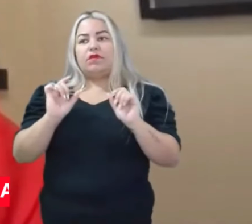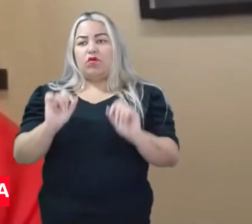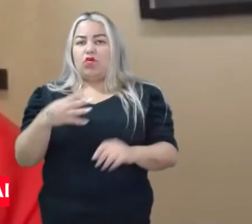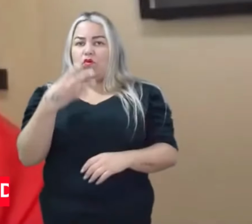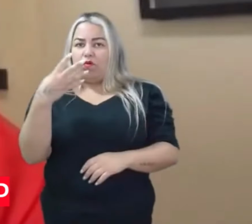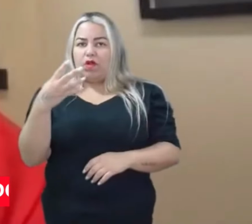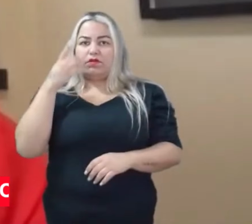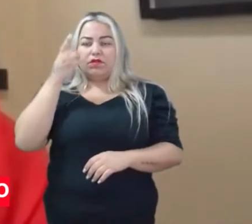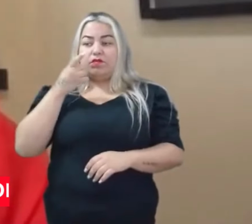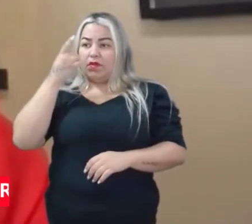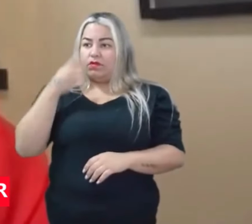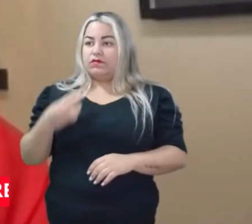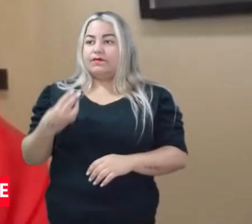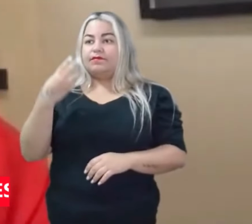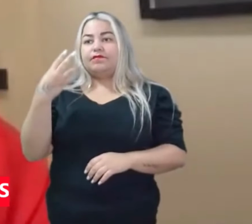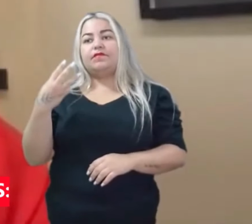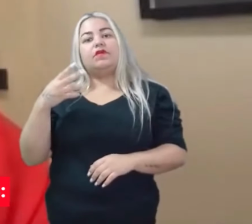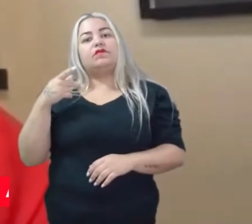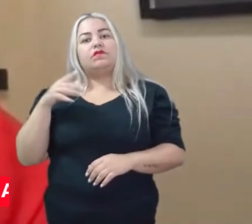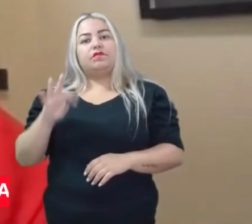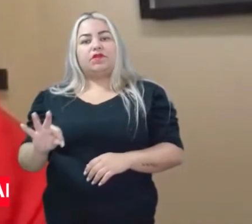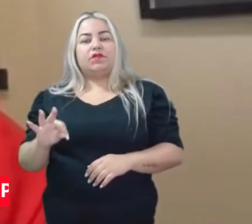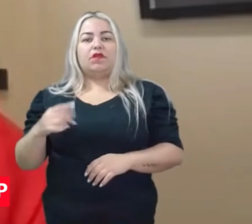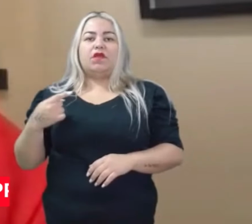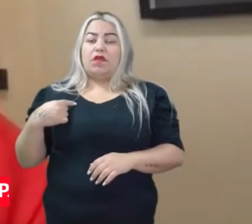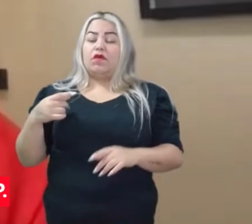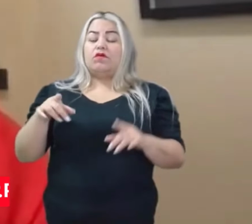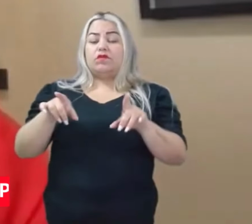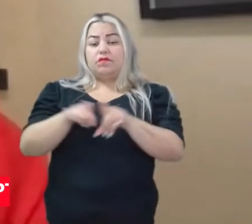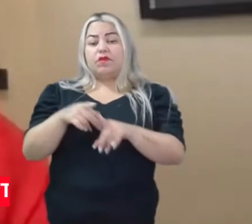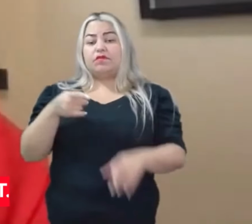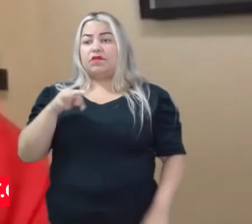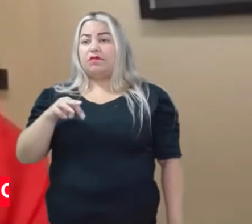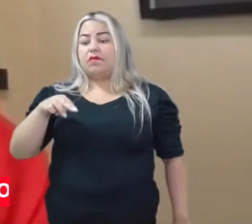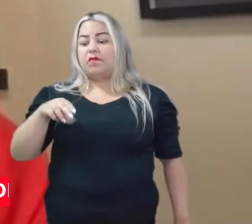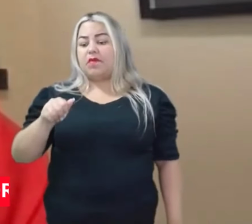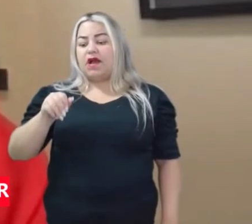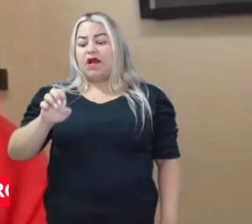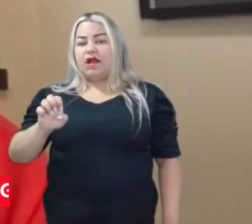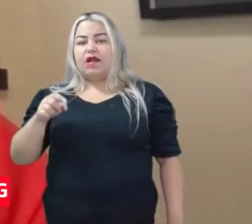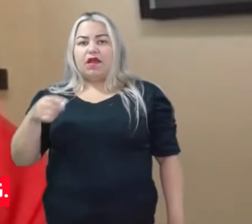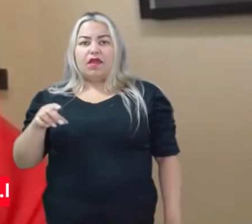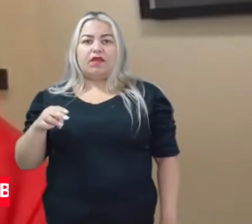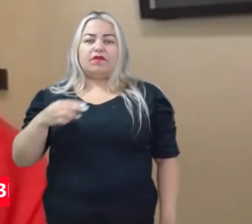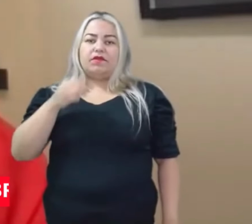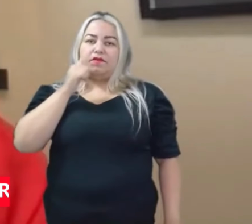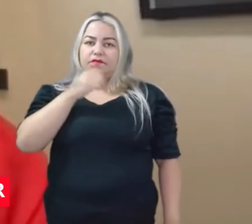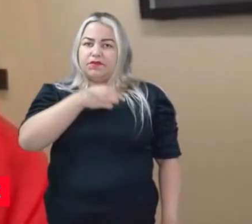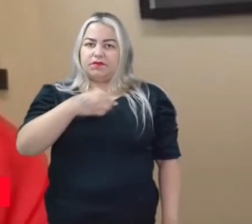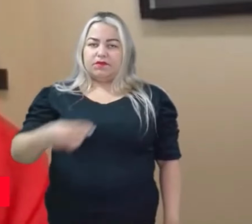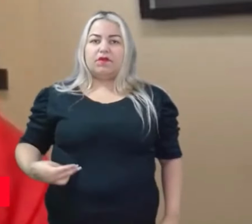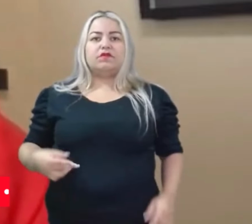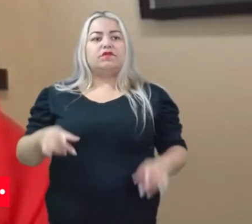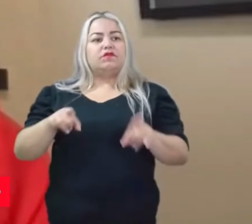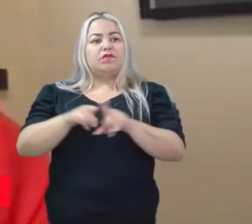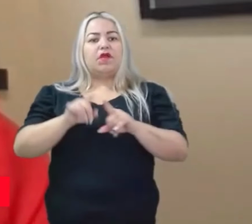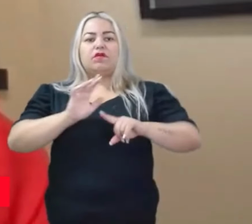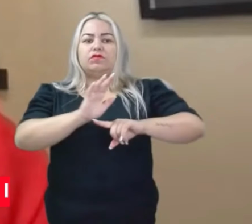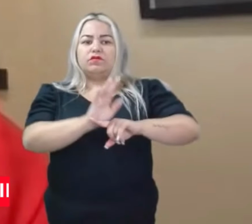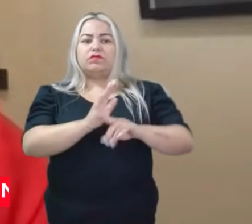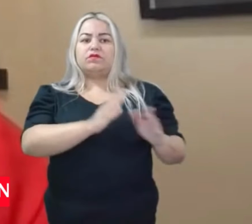4 parlamentares, 3 do PT, né? Eu, do PT, a Macaé, que é ministra, estava aqui na casa também, ajudou nesse